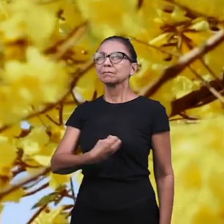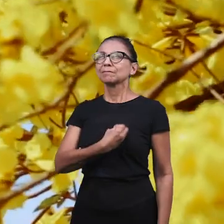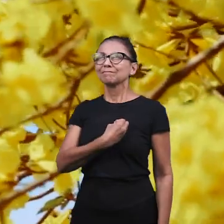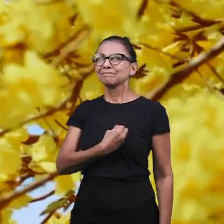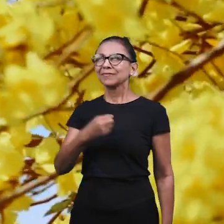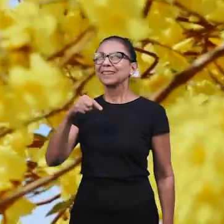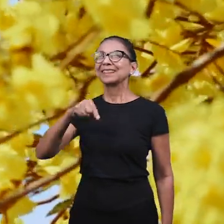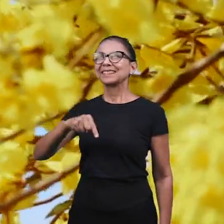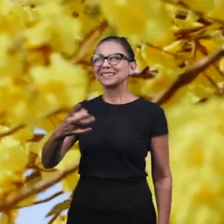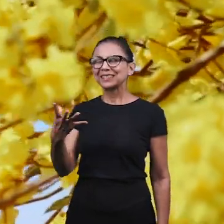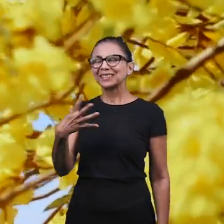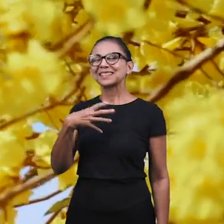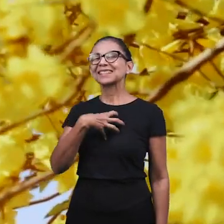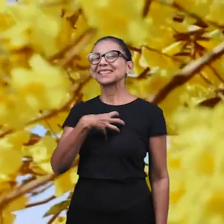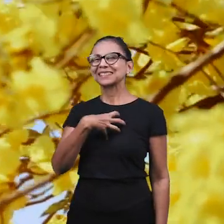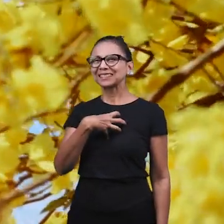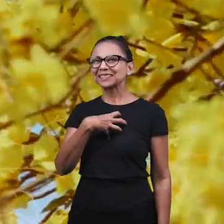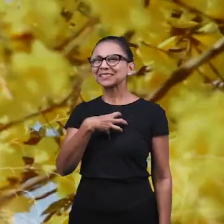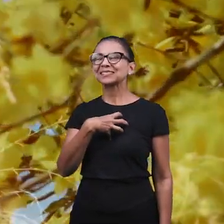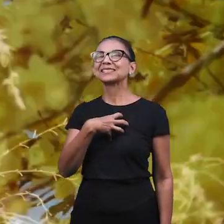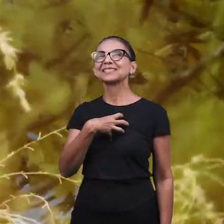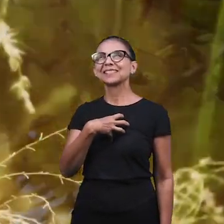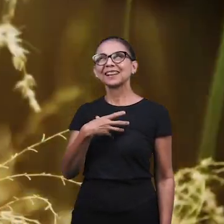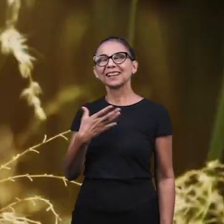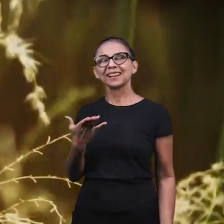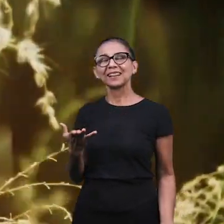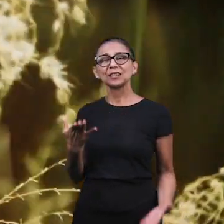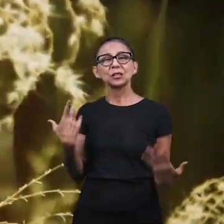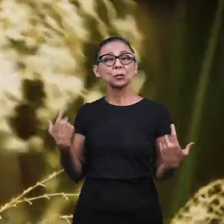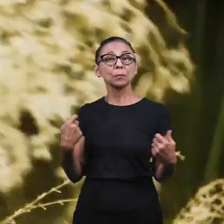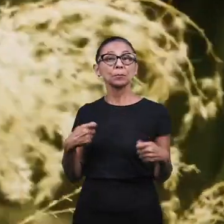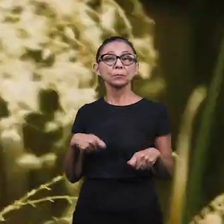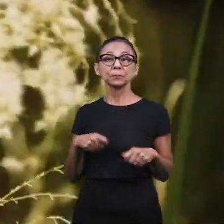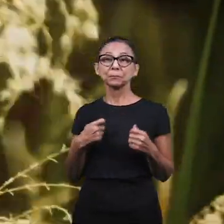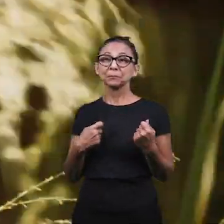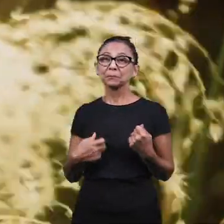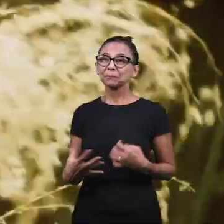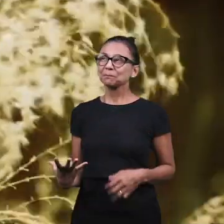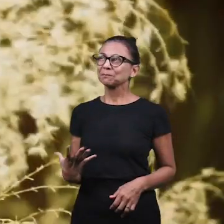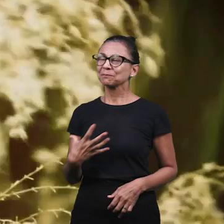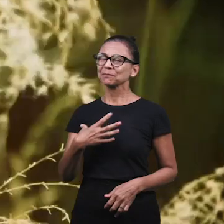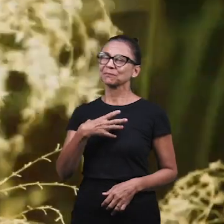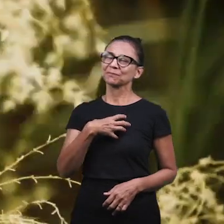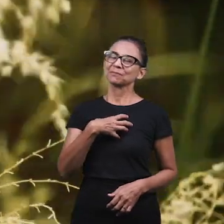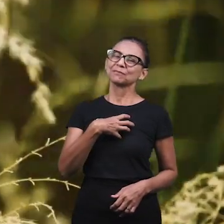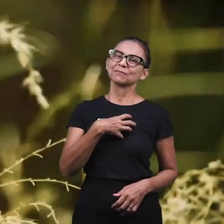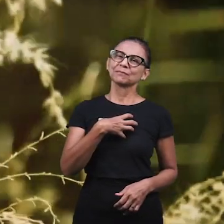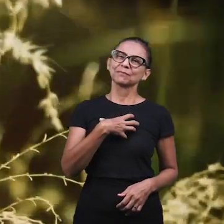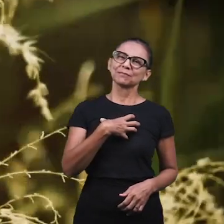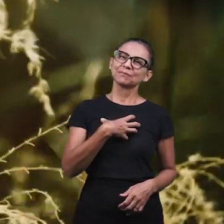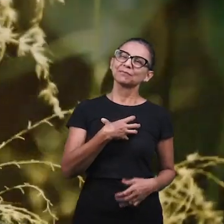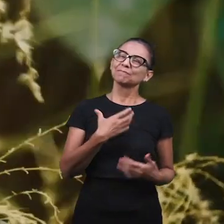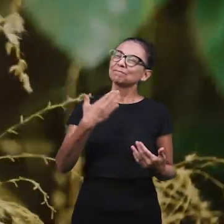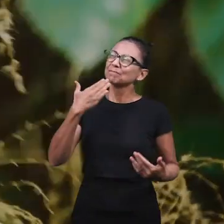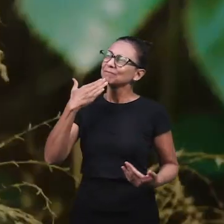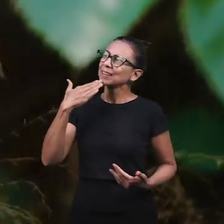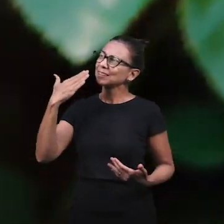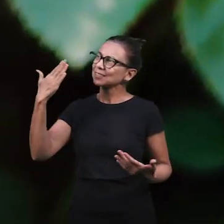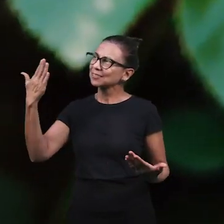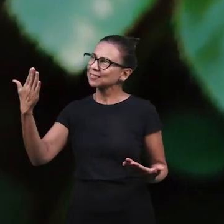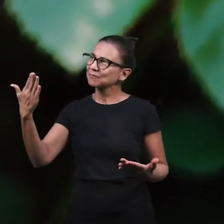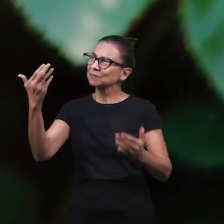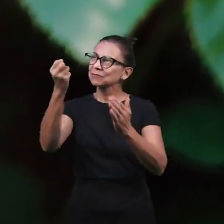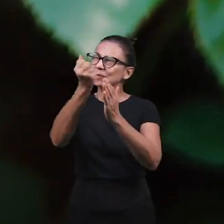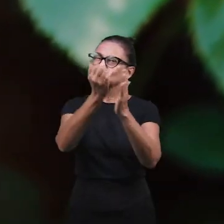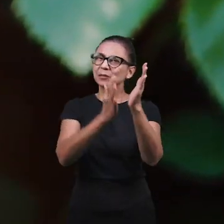Sei que estás aqui, e isto quero eu sentir.